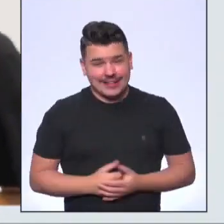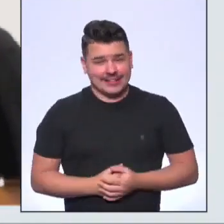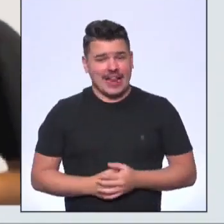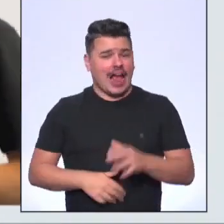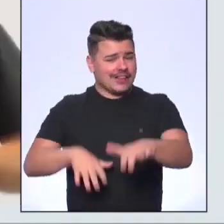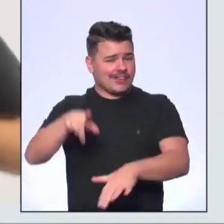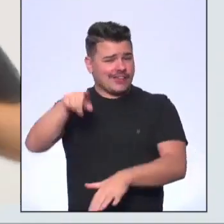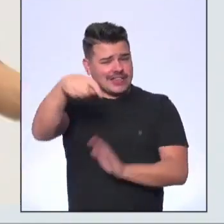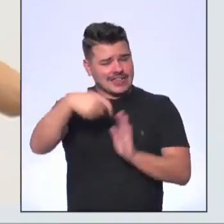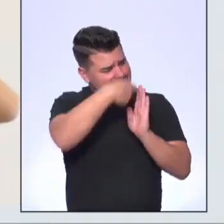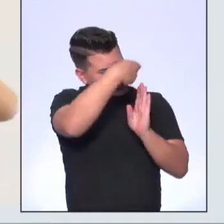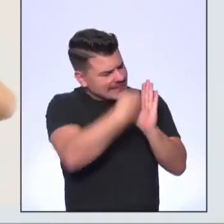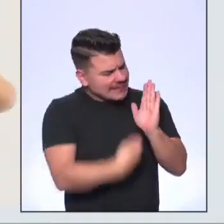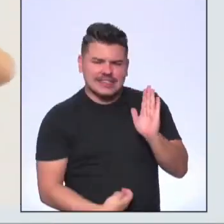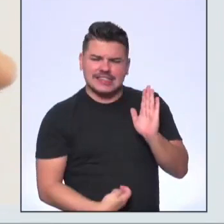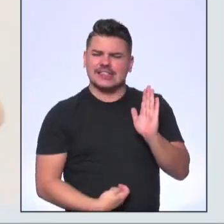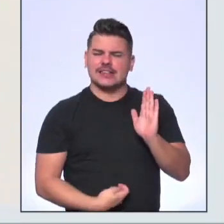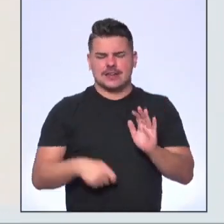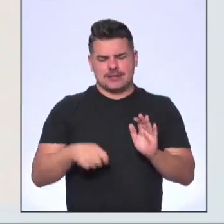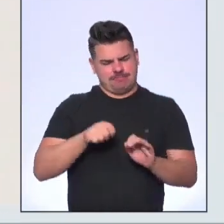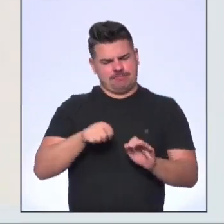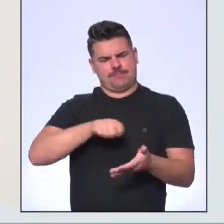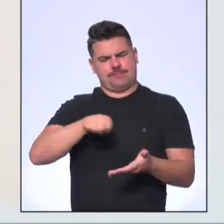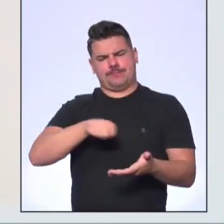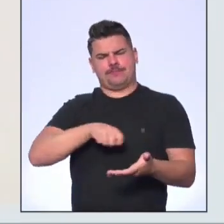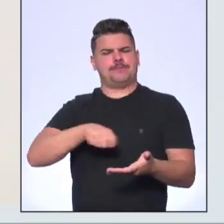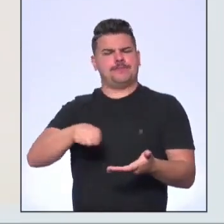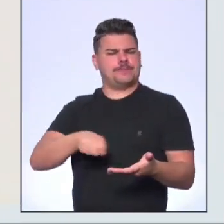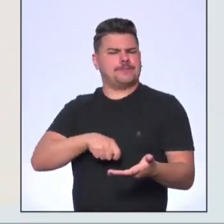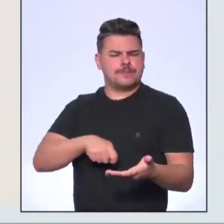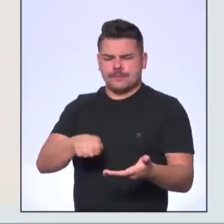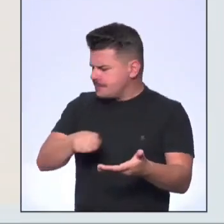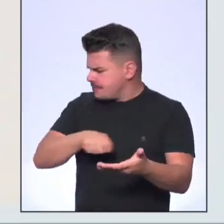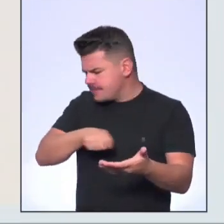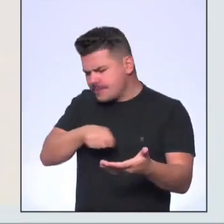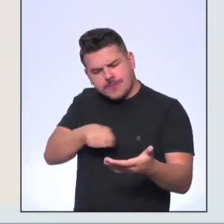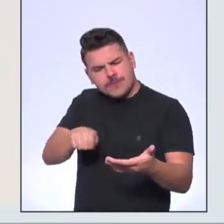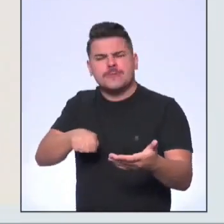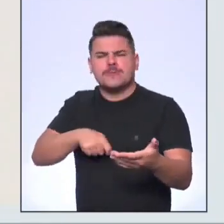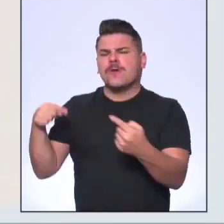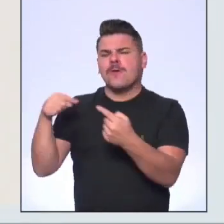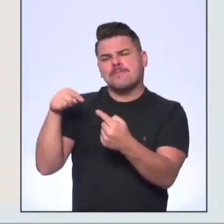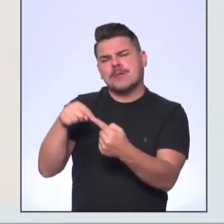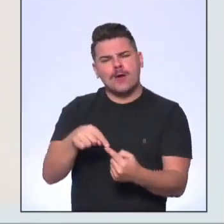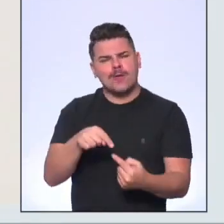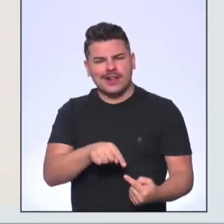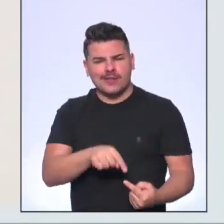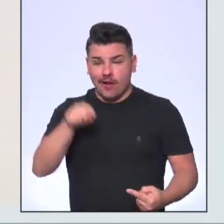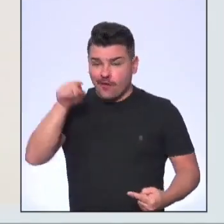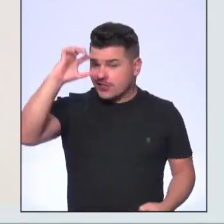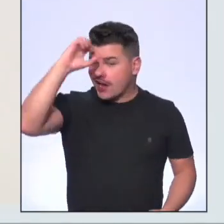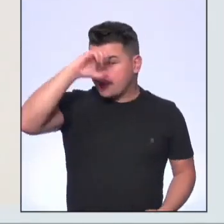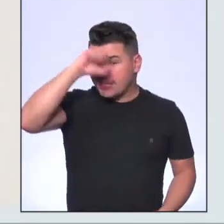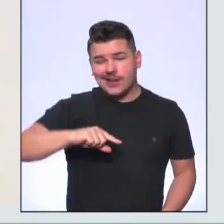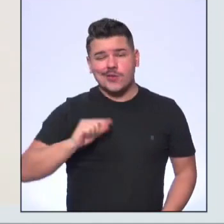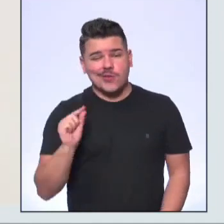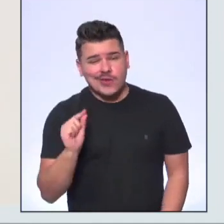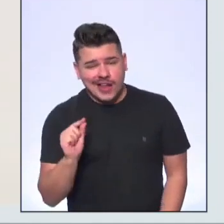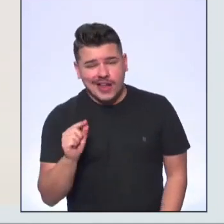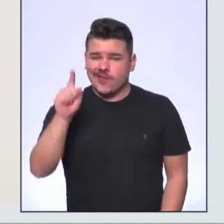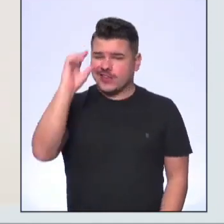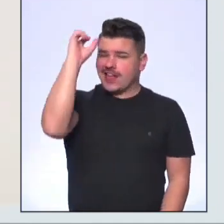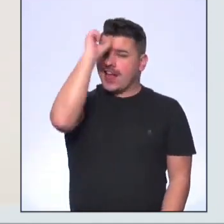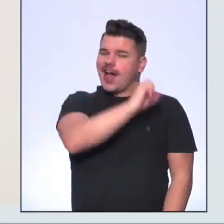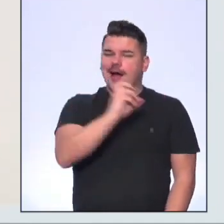escreve uma redação, quando você estuda lá as características dos vários tipos de redação, você está aprendendo